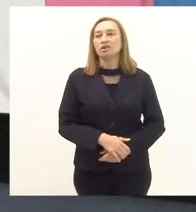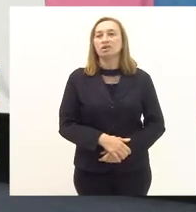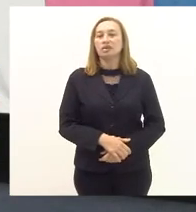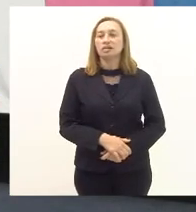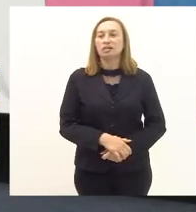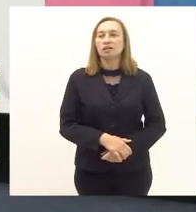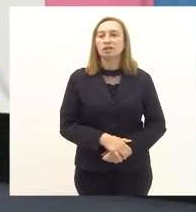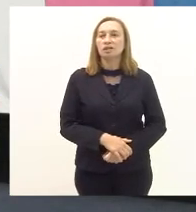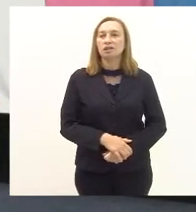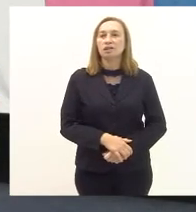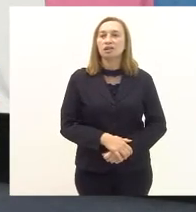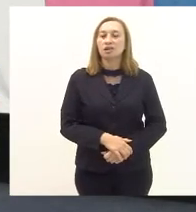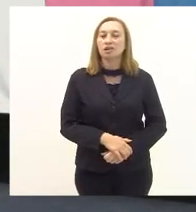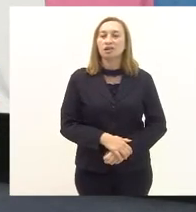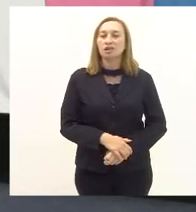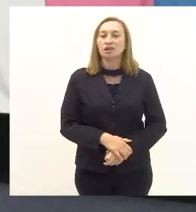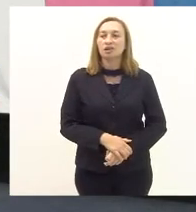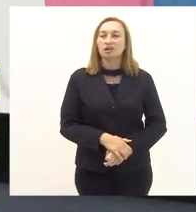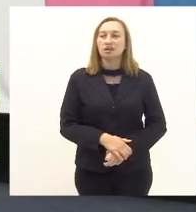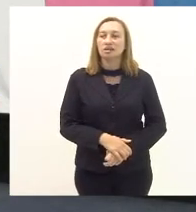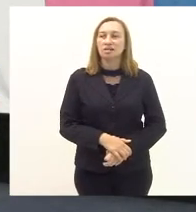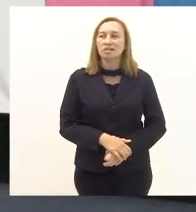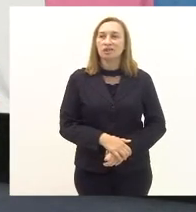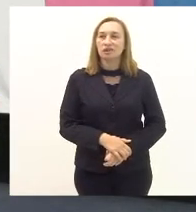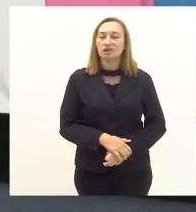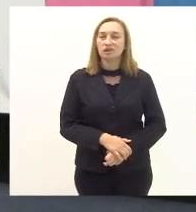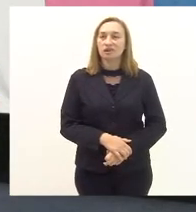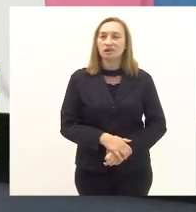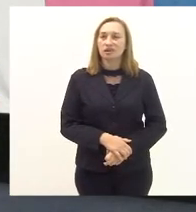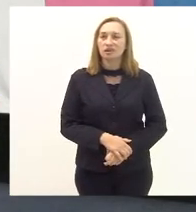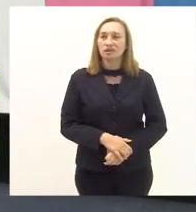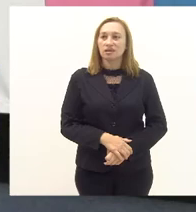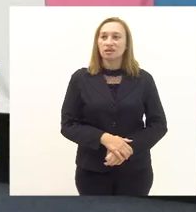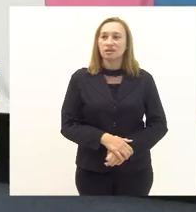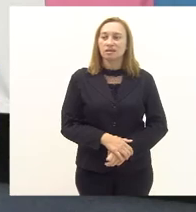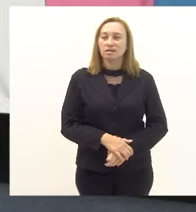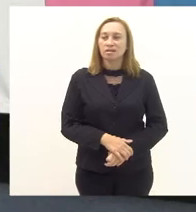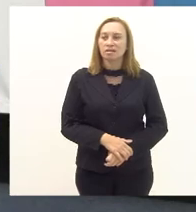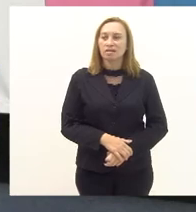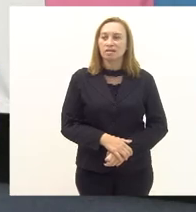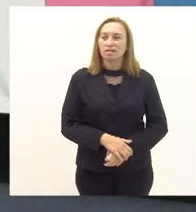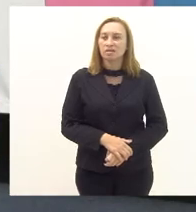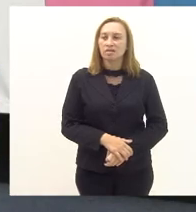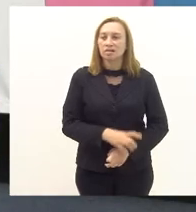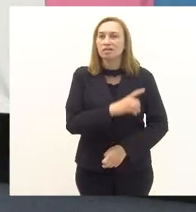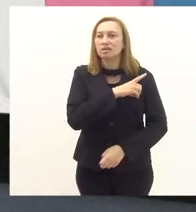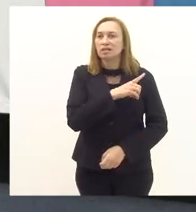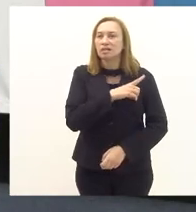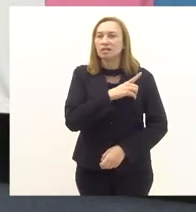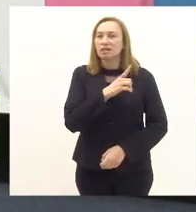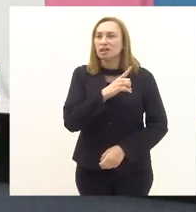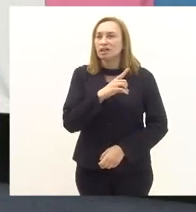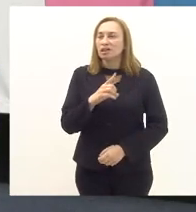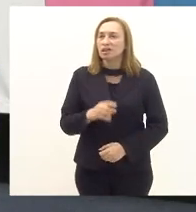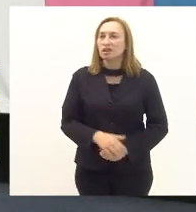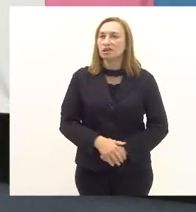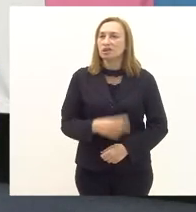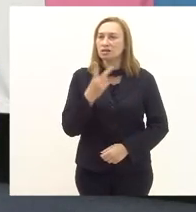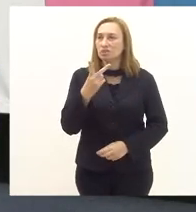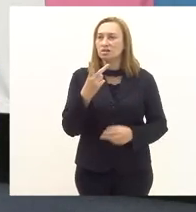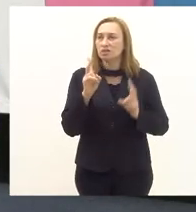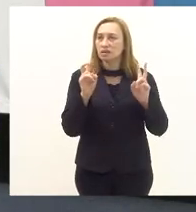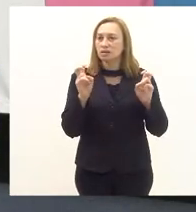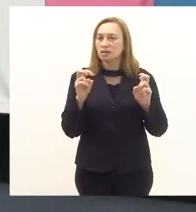Rodrigues. Tá bom. É um nome social. É social. Então, delegada Débora Rodrigues, duas questões